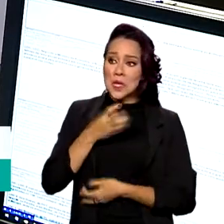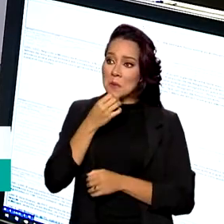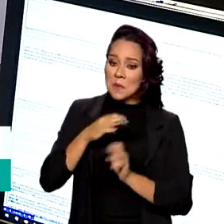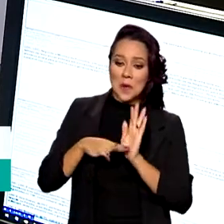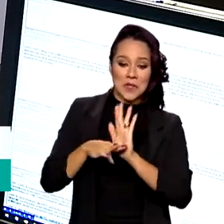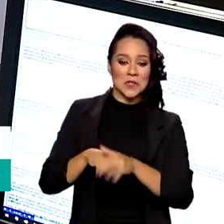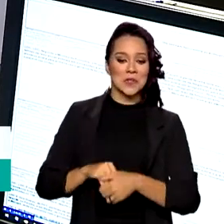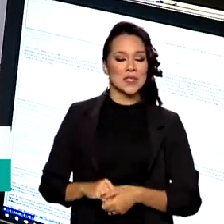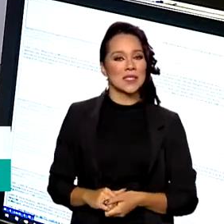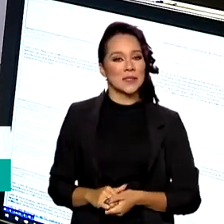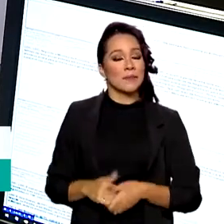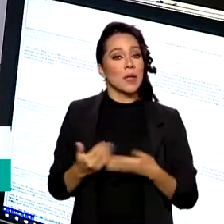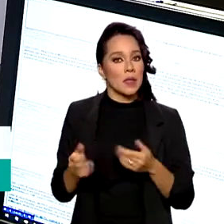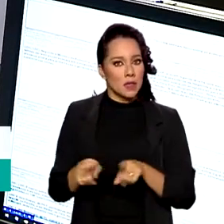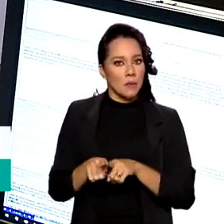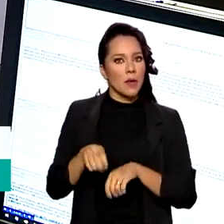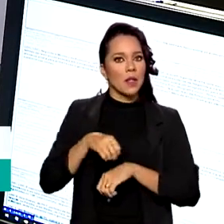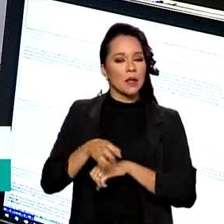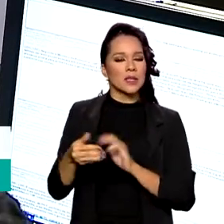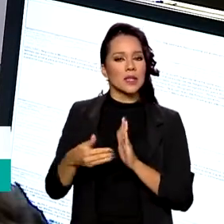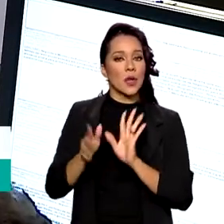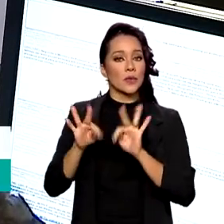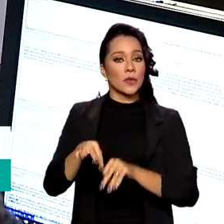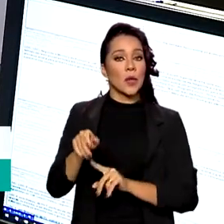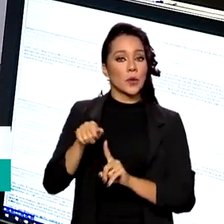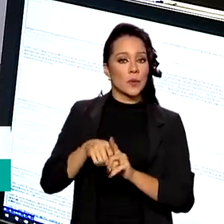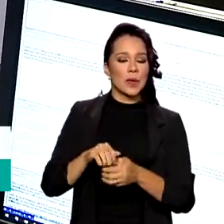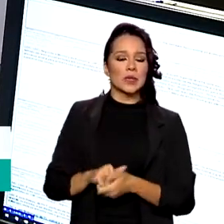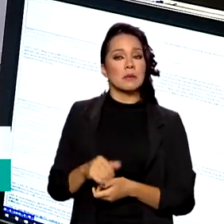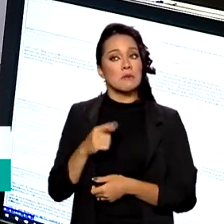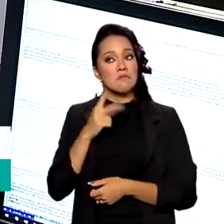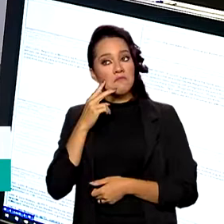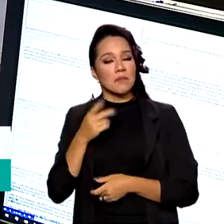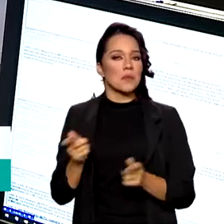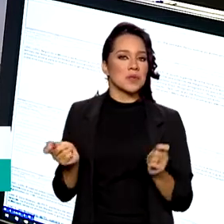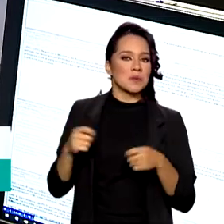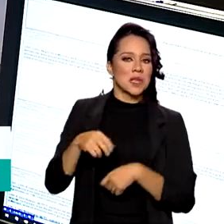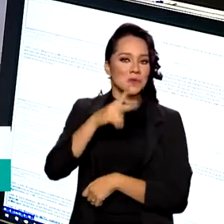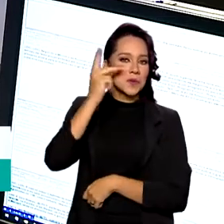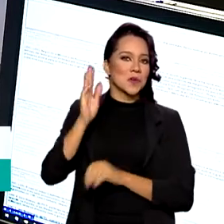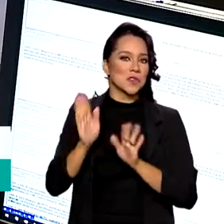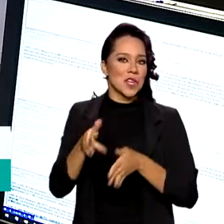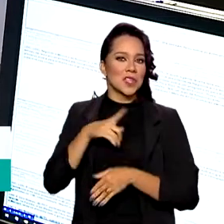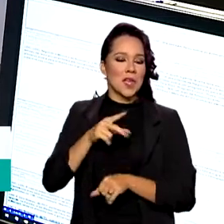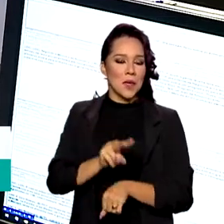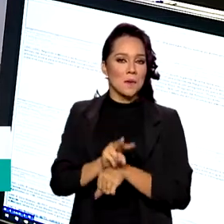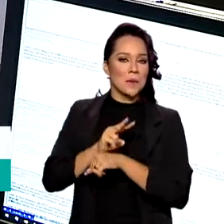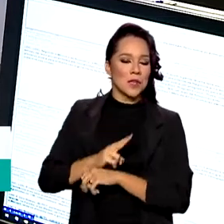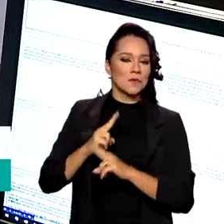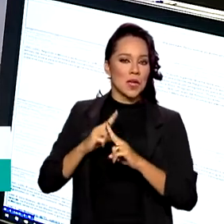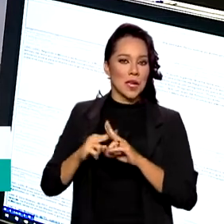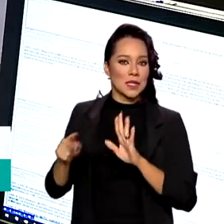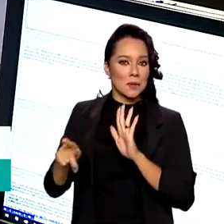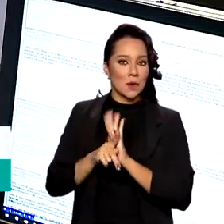a gente também lança até o final do mês a possibilidade de quem já tem o financiamento da casa própria reduzir